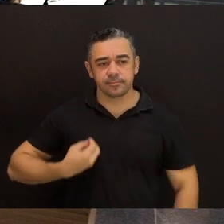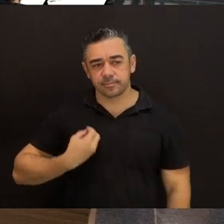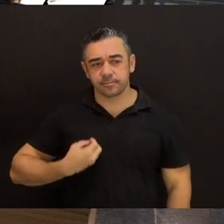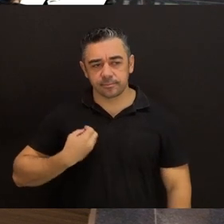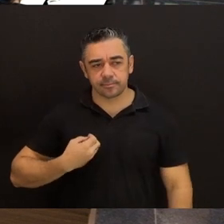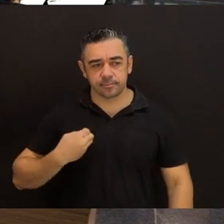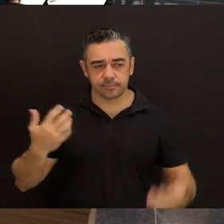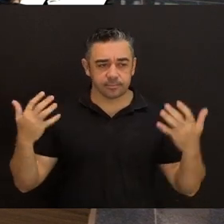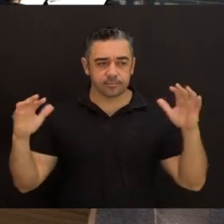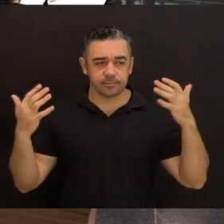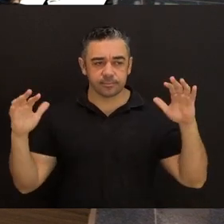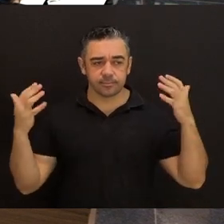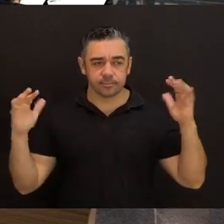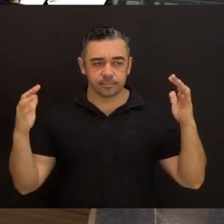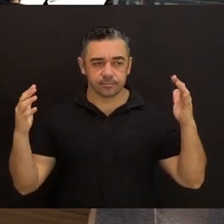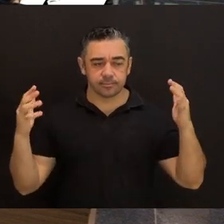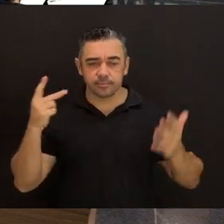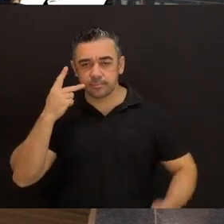felicidades